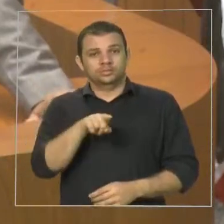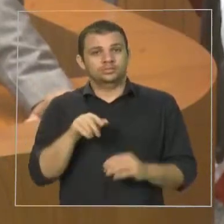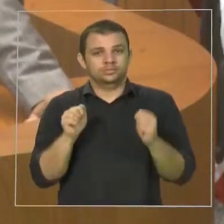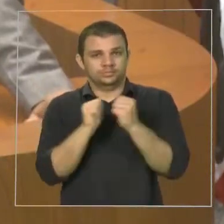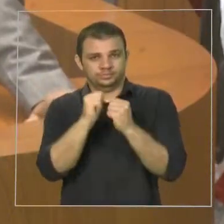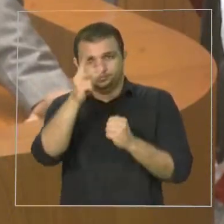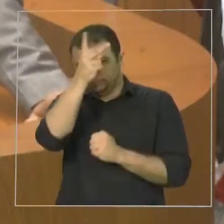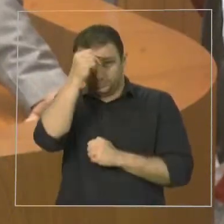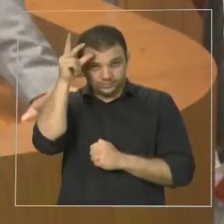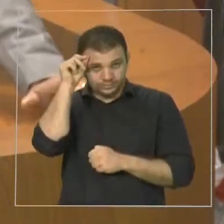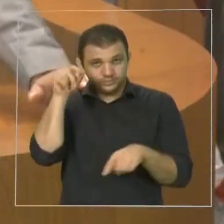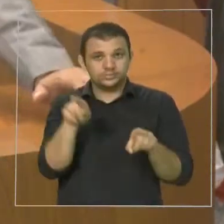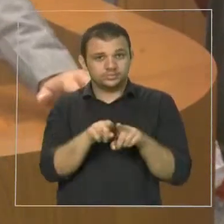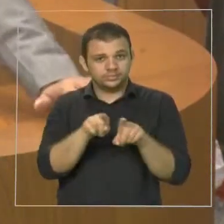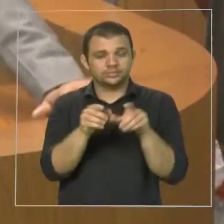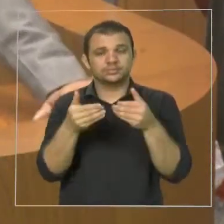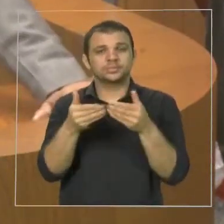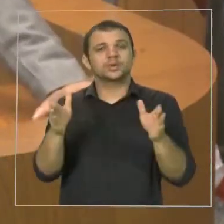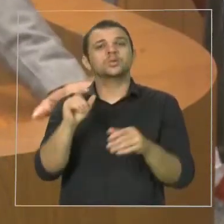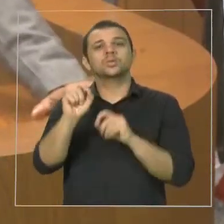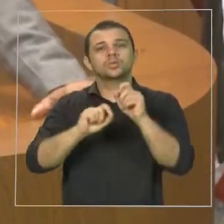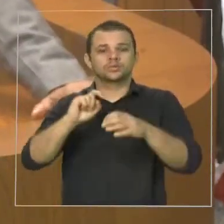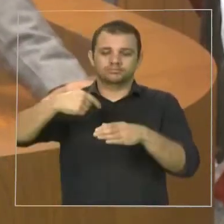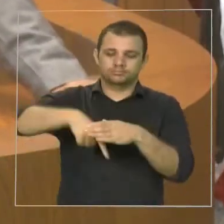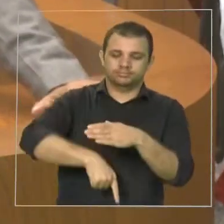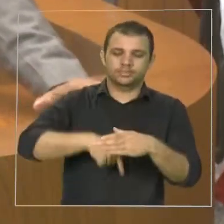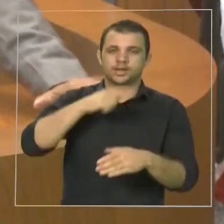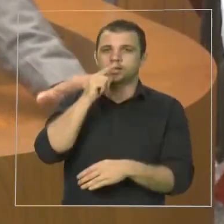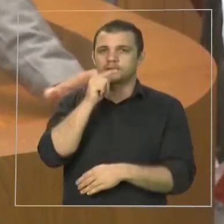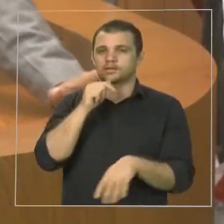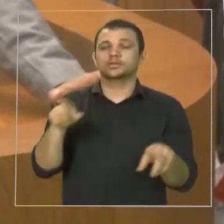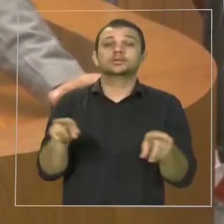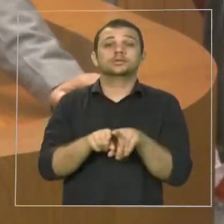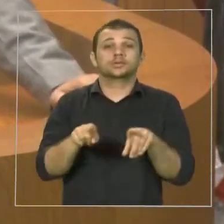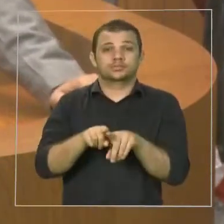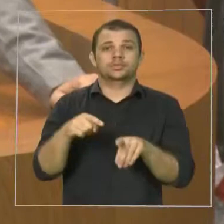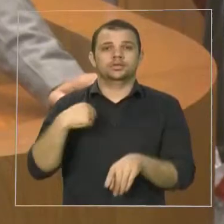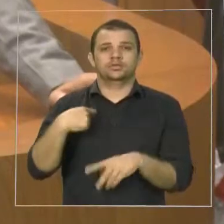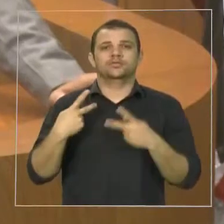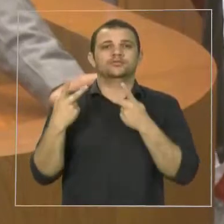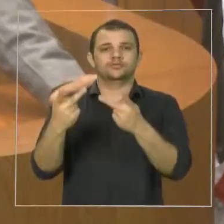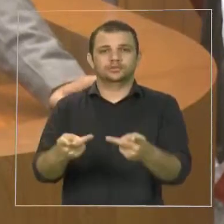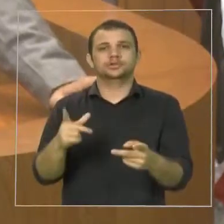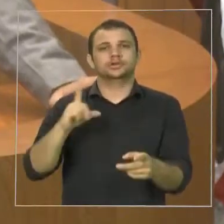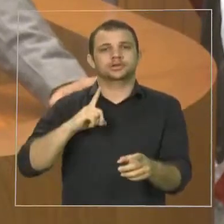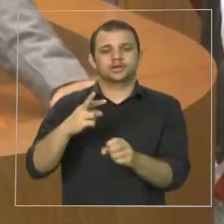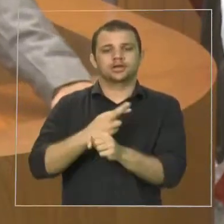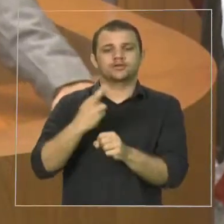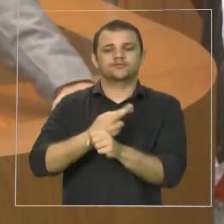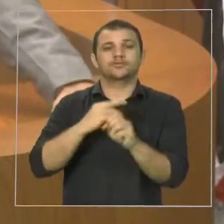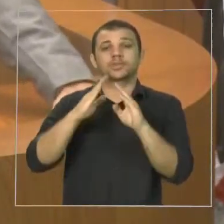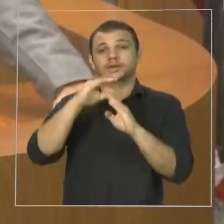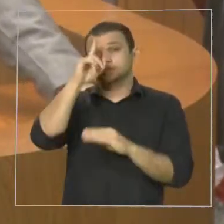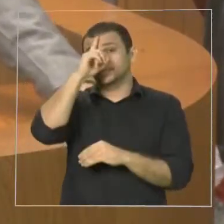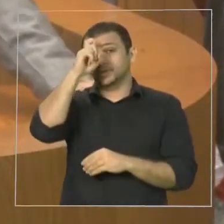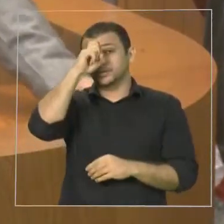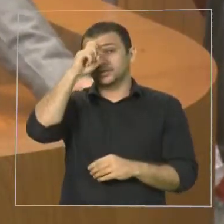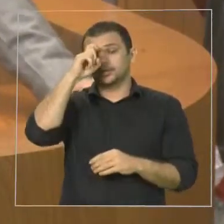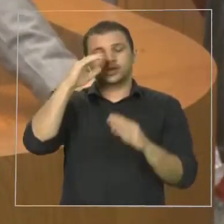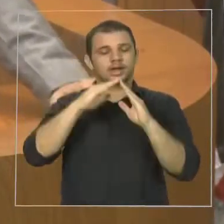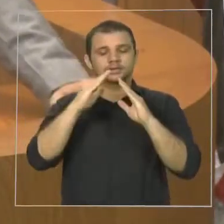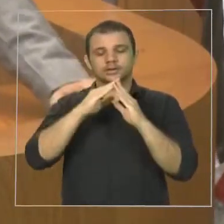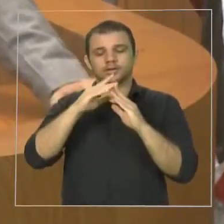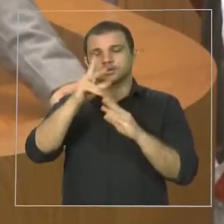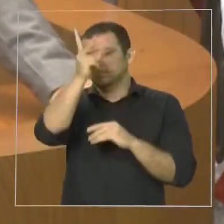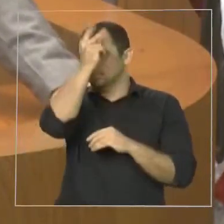lá os poços artesianos, visitei também, está sendo reformado toda a prefeitura, está sendo reformada a praça em frente